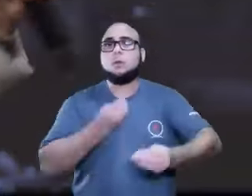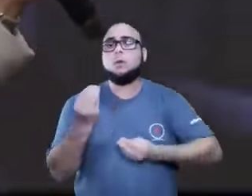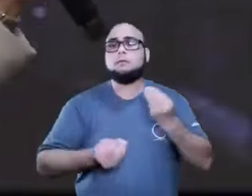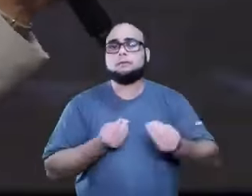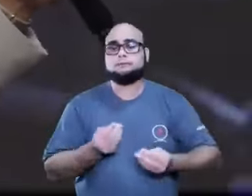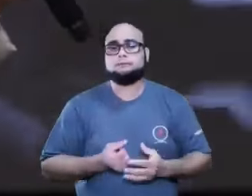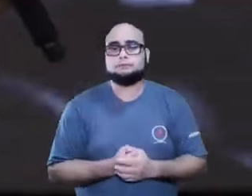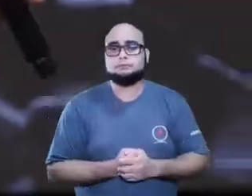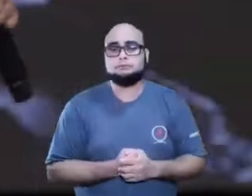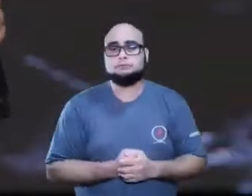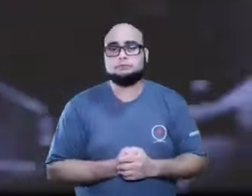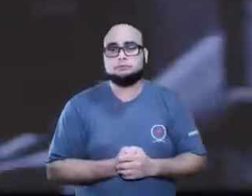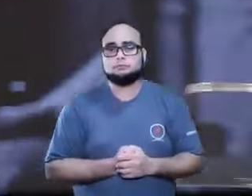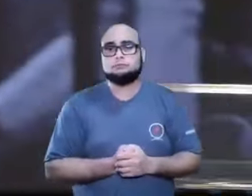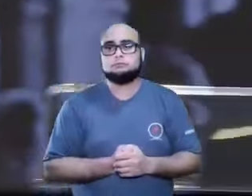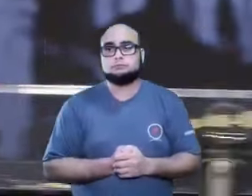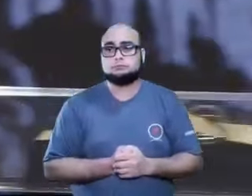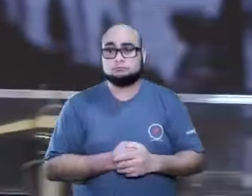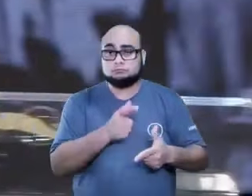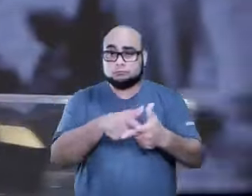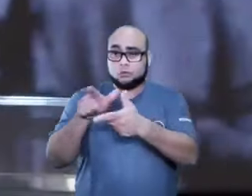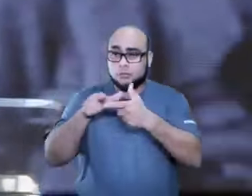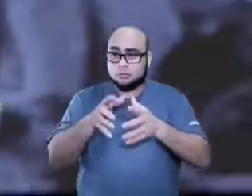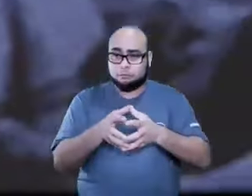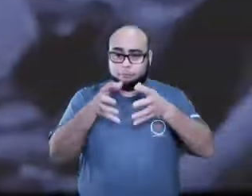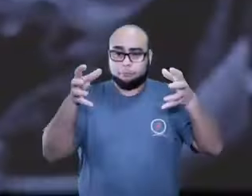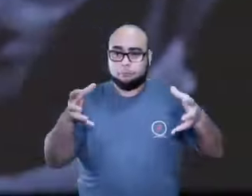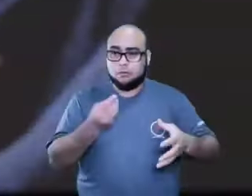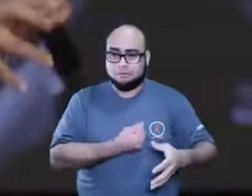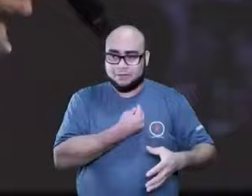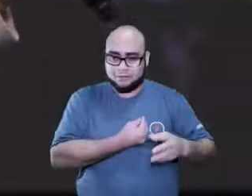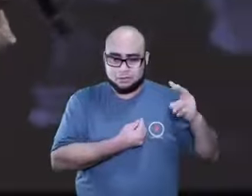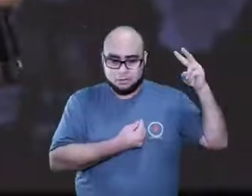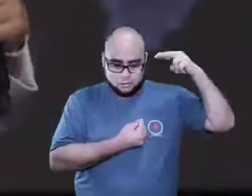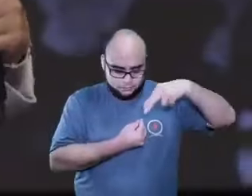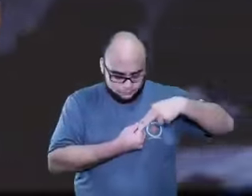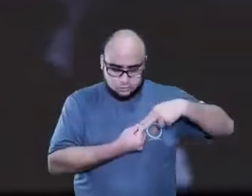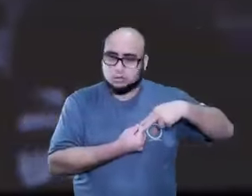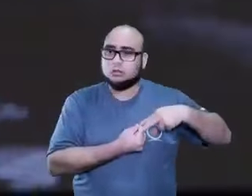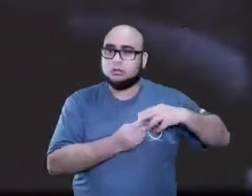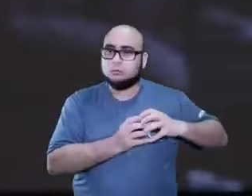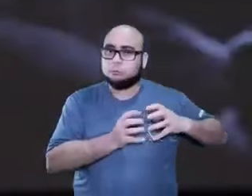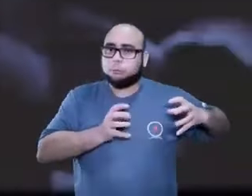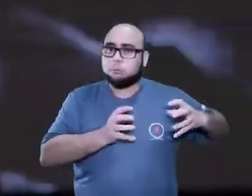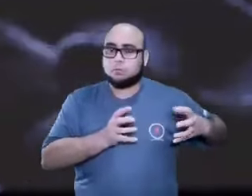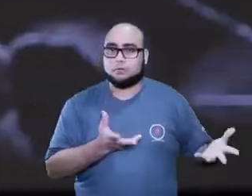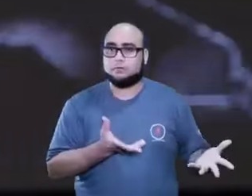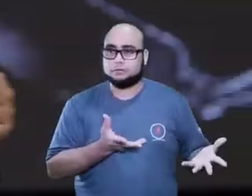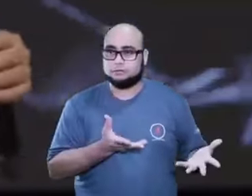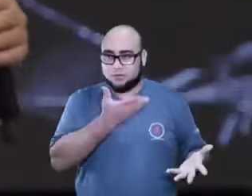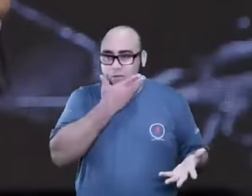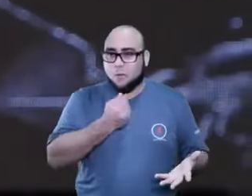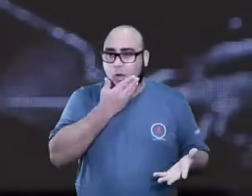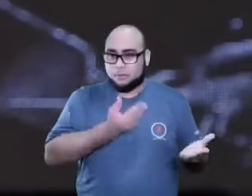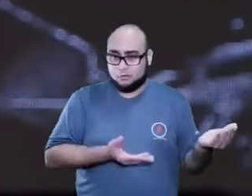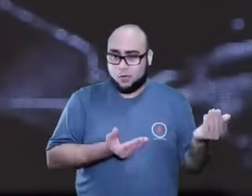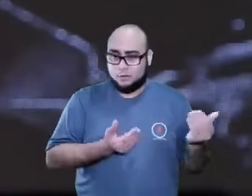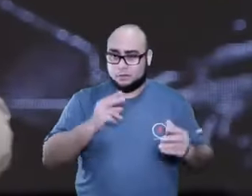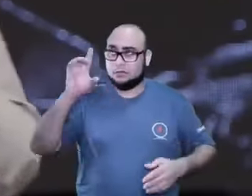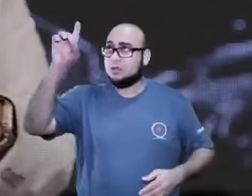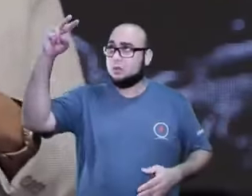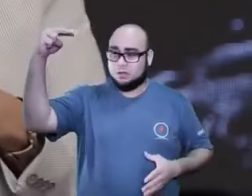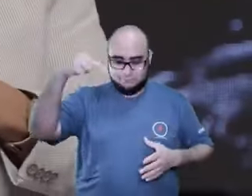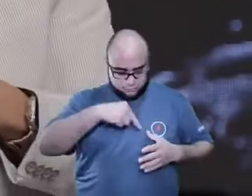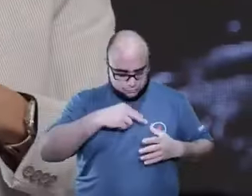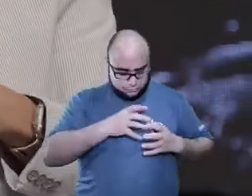O problema está nas análises. Tem uma análise do jovem. E na análise que ele faz